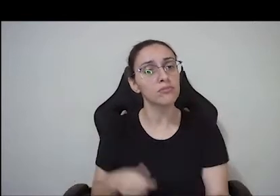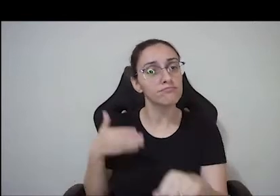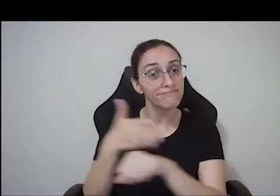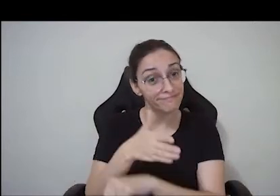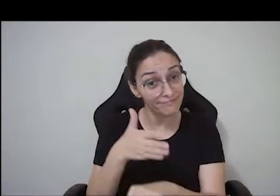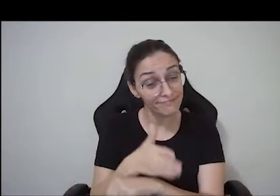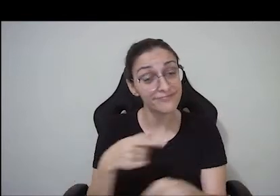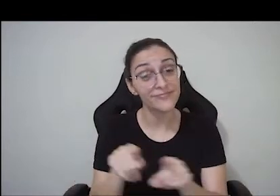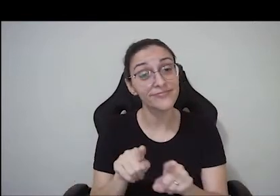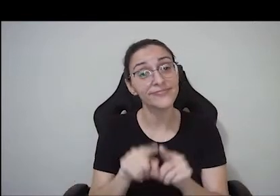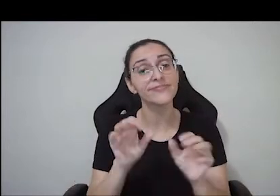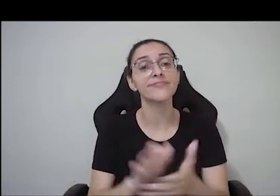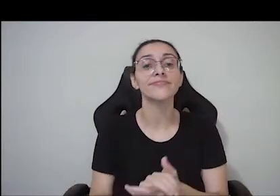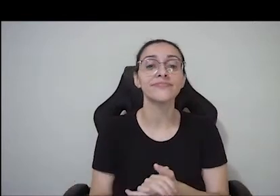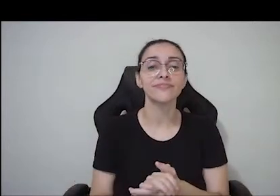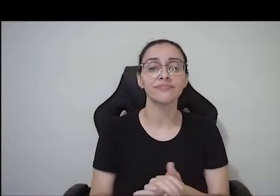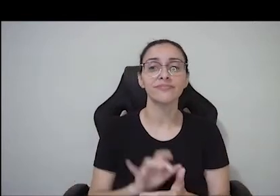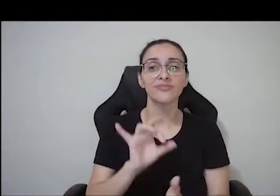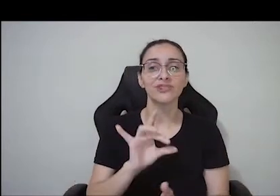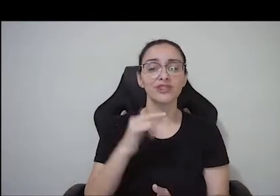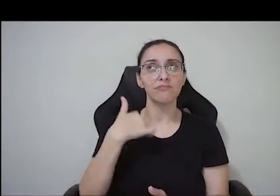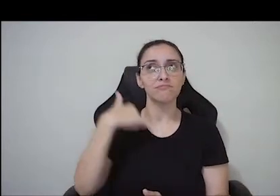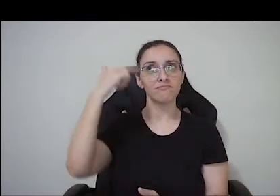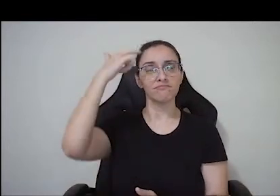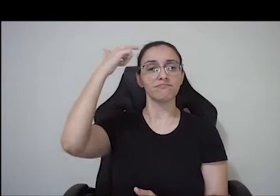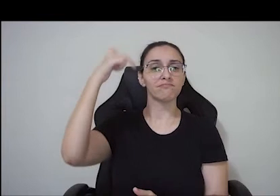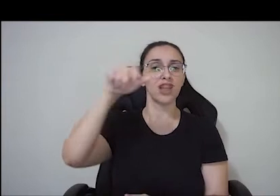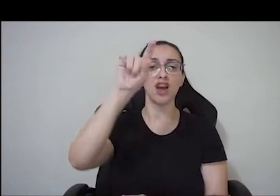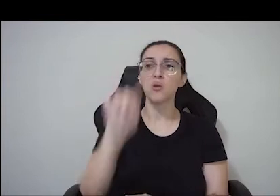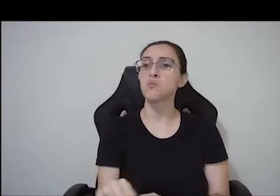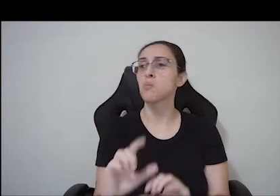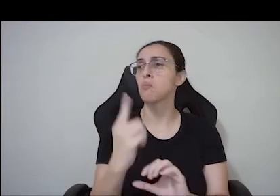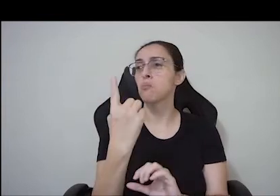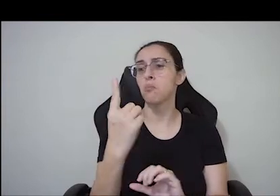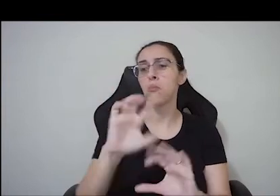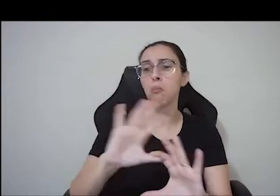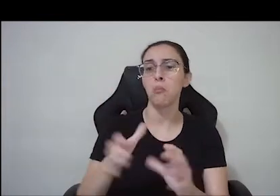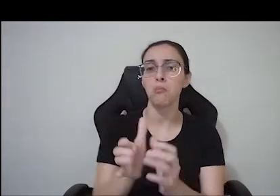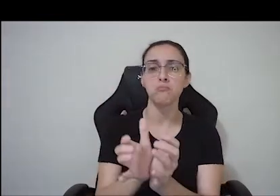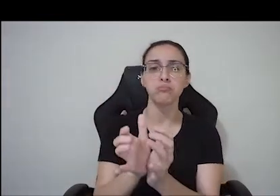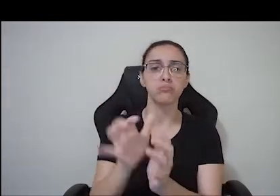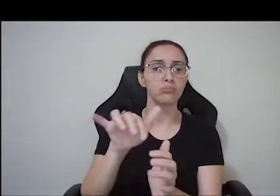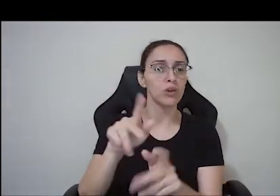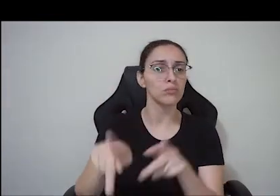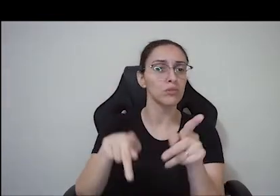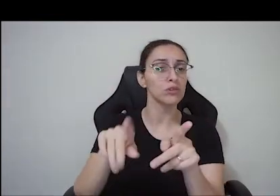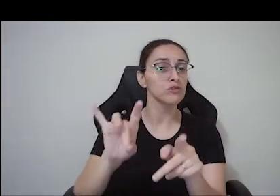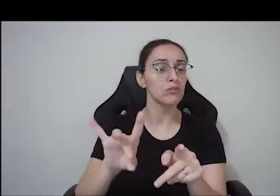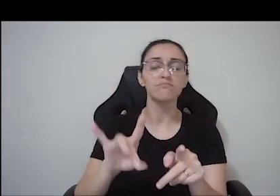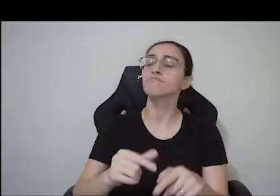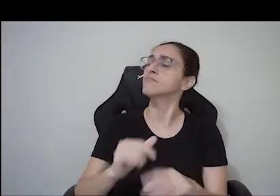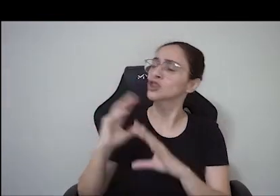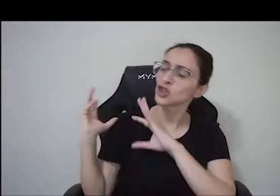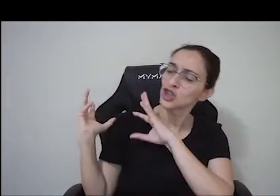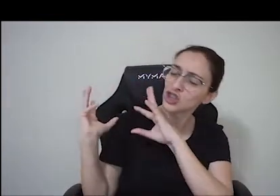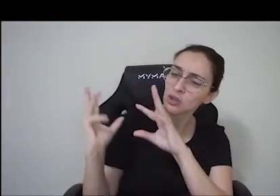participar e não fica destinado a um único público, mas nós temos todo mundo